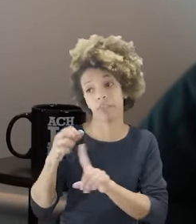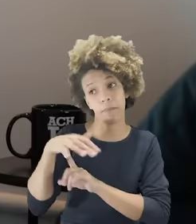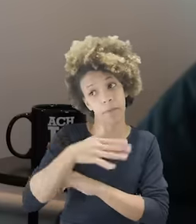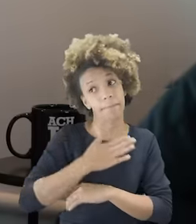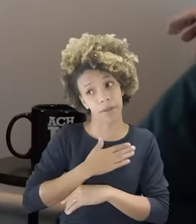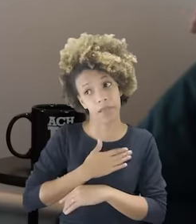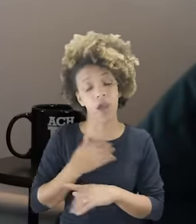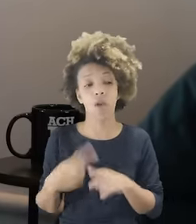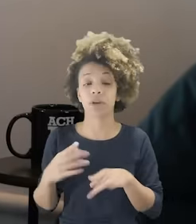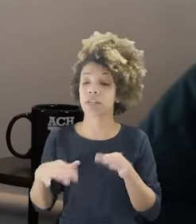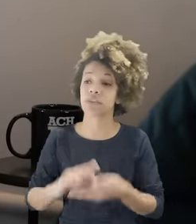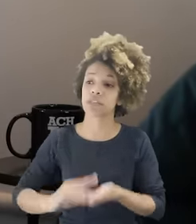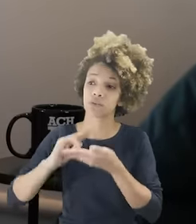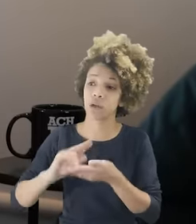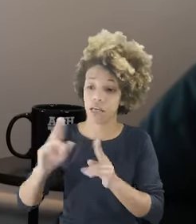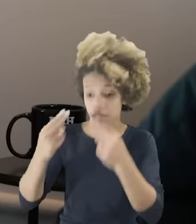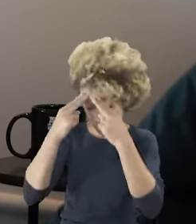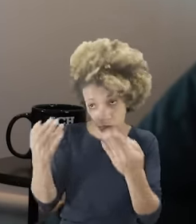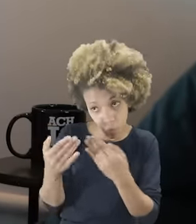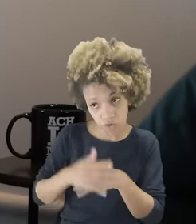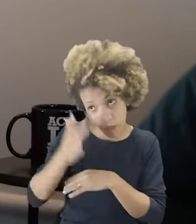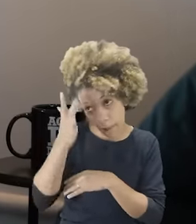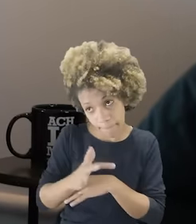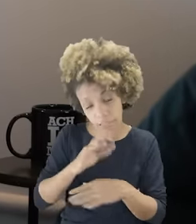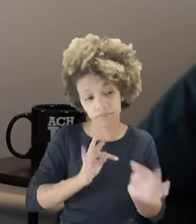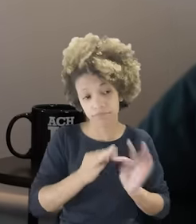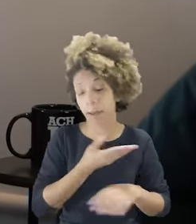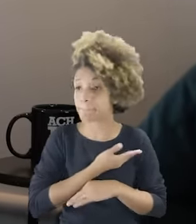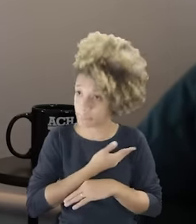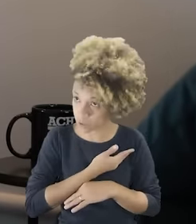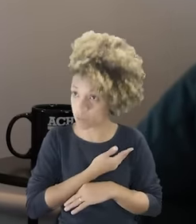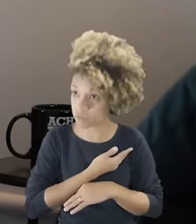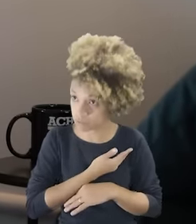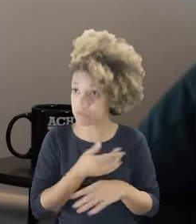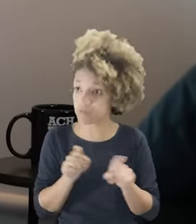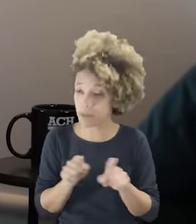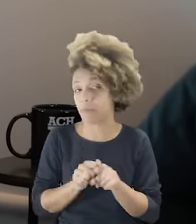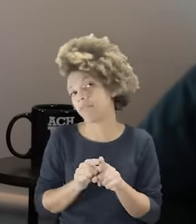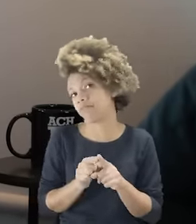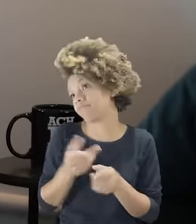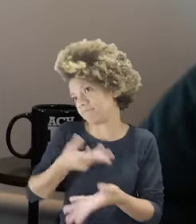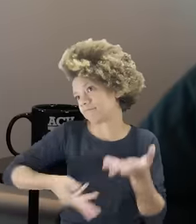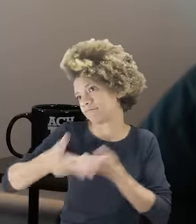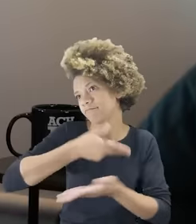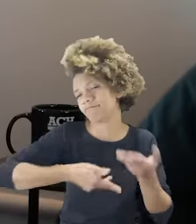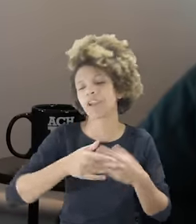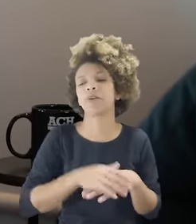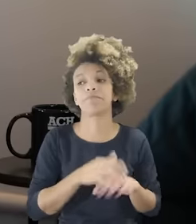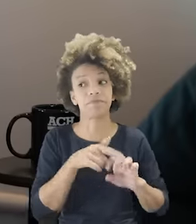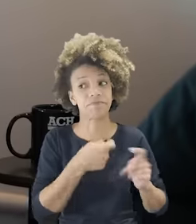porque às vezes até um paciente que é traumatismo hoje e amanhã tá sendo atendido por um colega meu a gente tá fazendo a rodar então